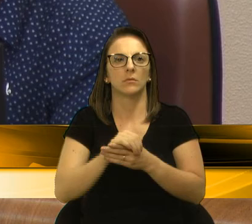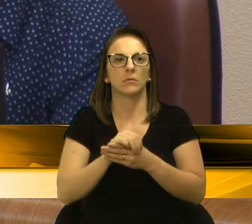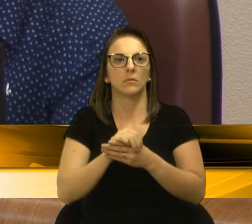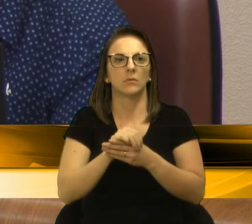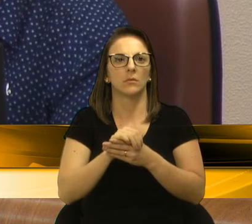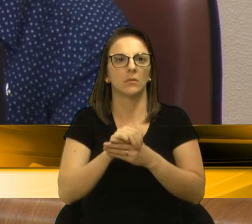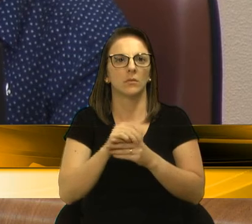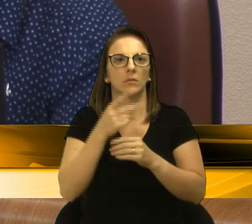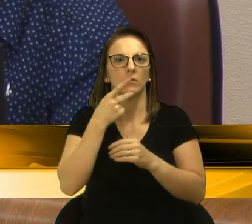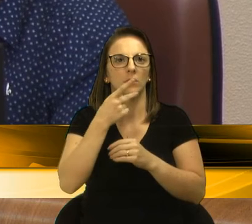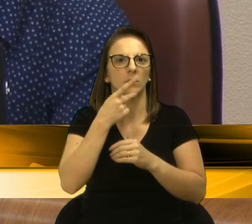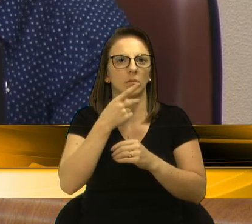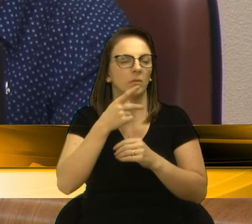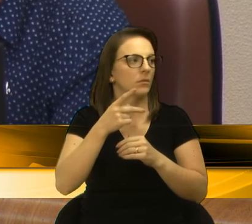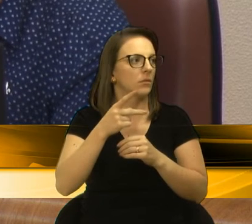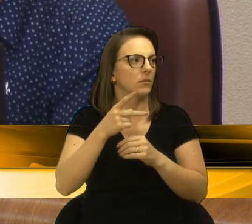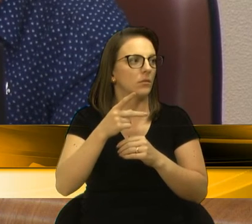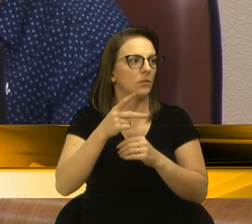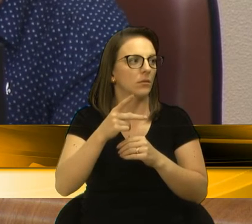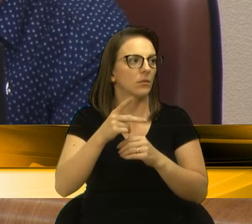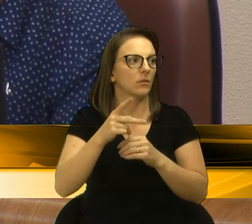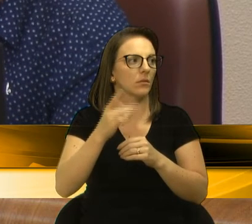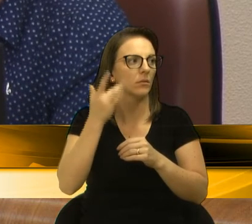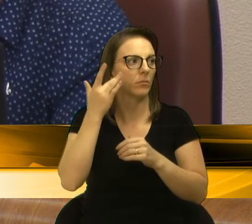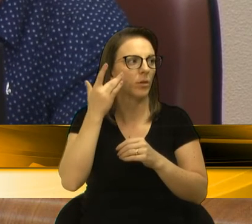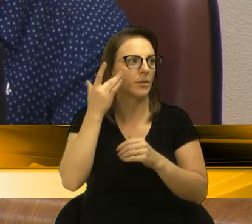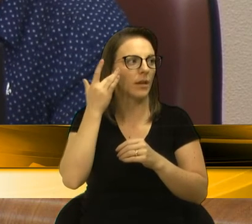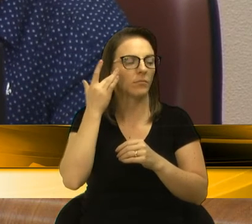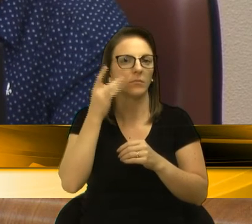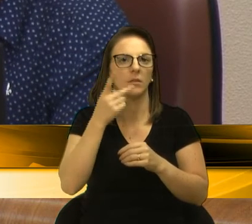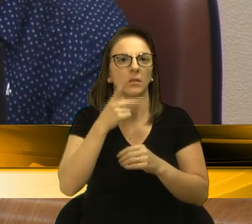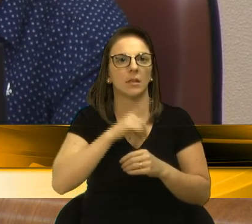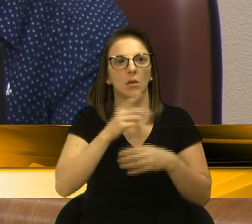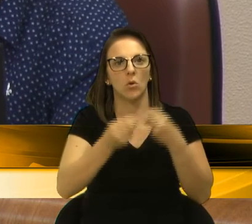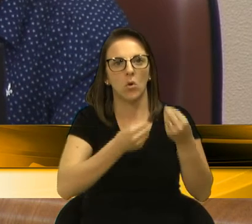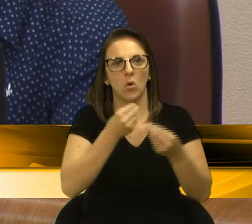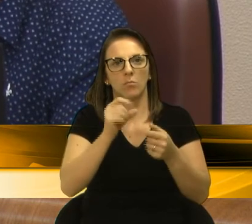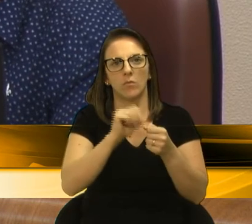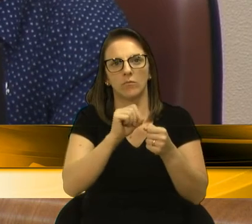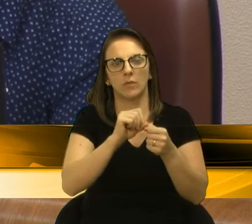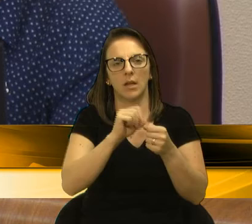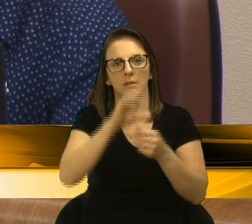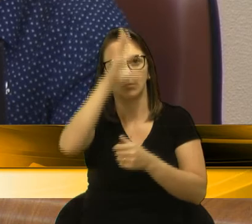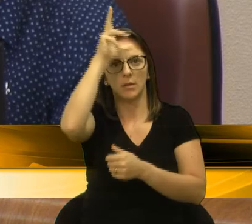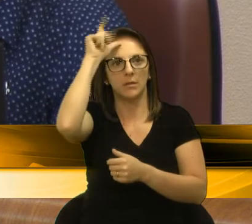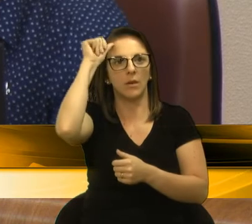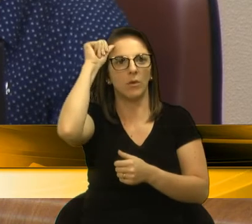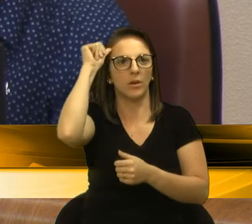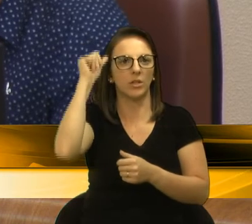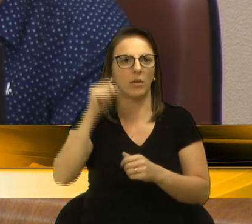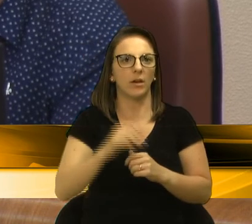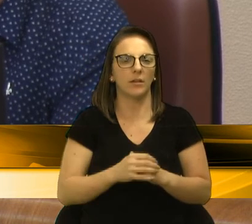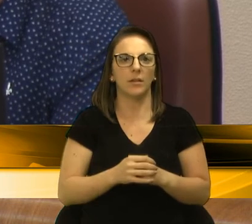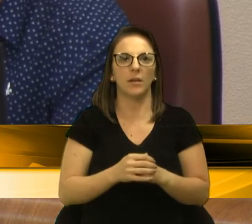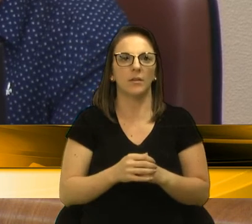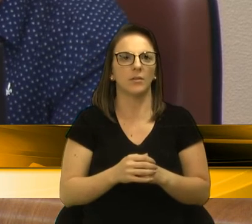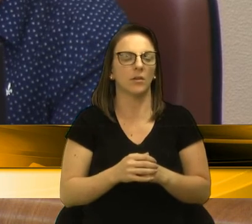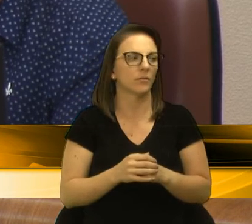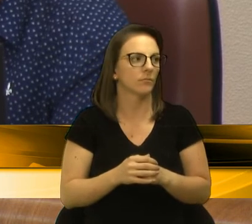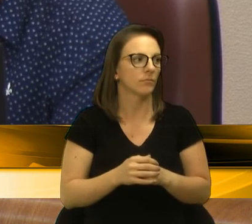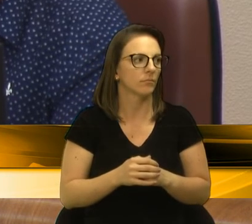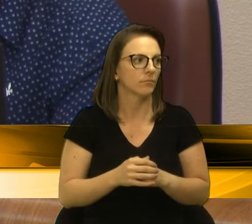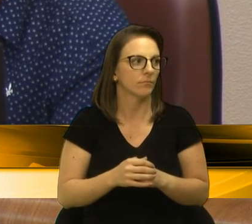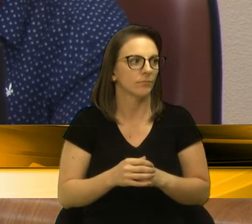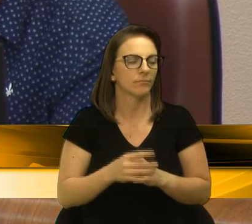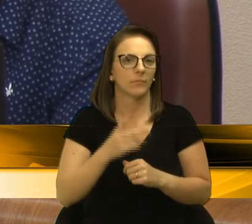tomada por unanimidade, nem por isso ela importará na condenação criminal do prefeito. Não elimina a circunstância a plena competência da